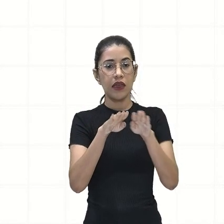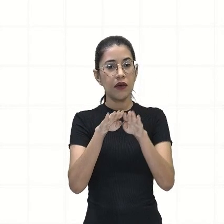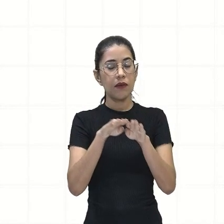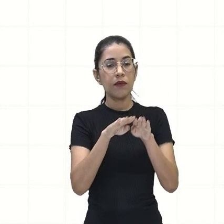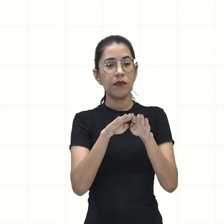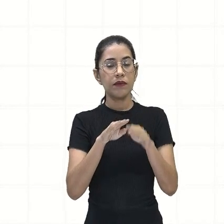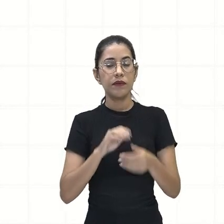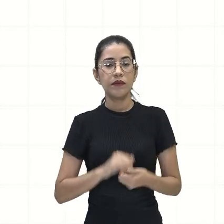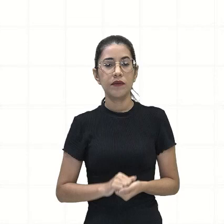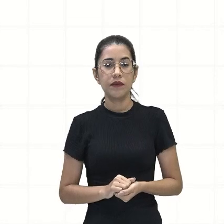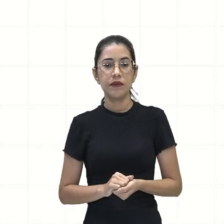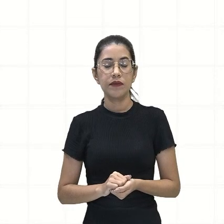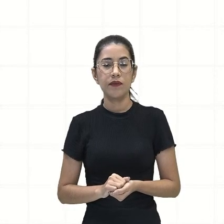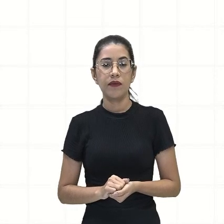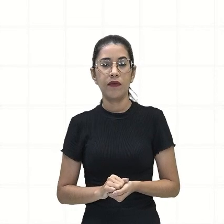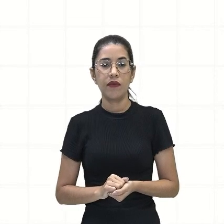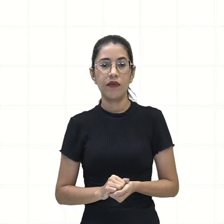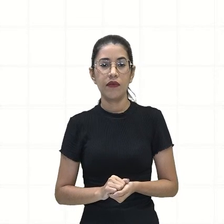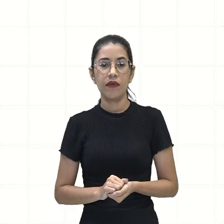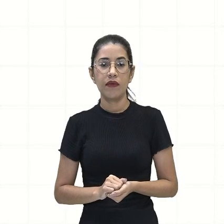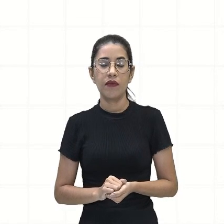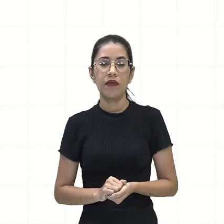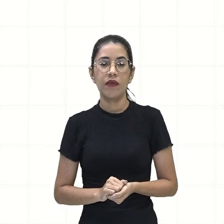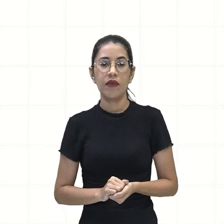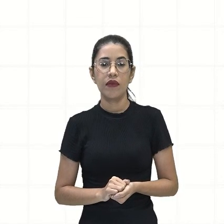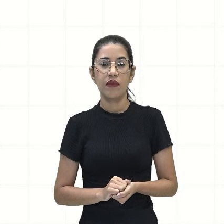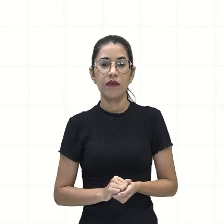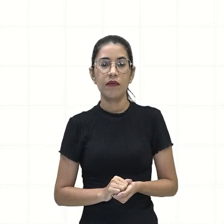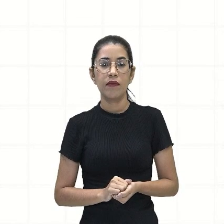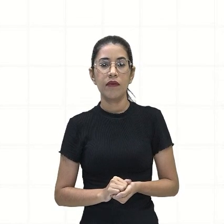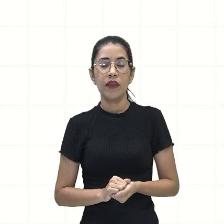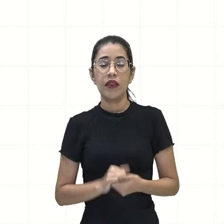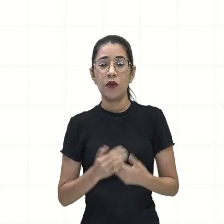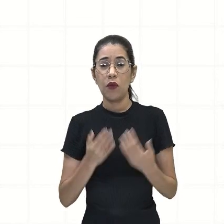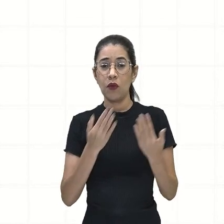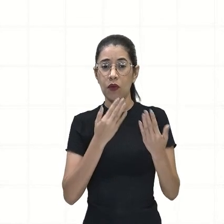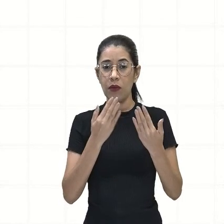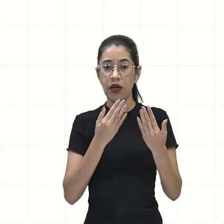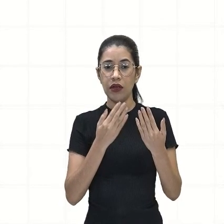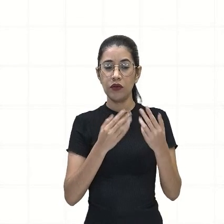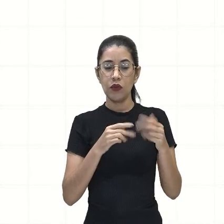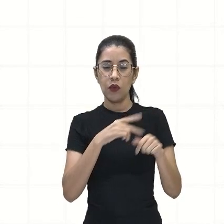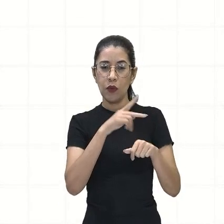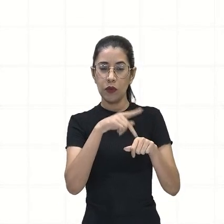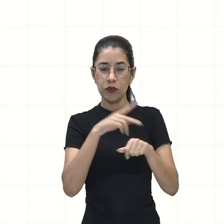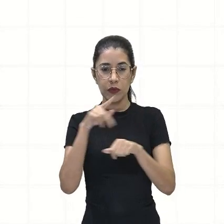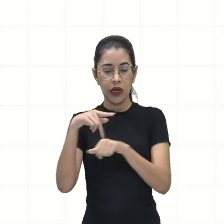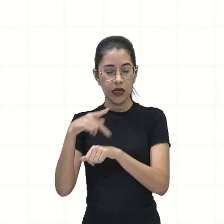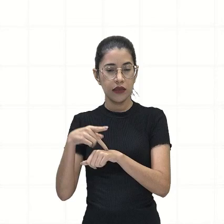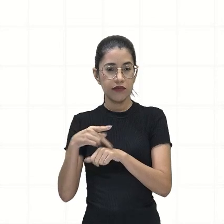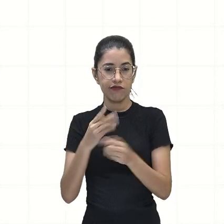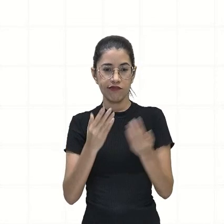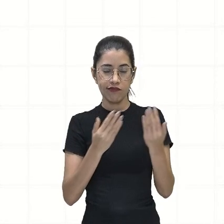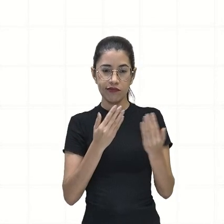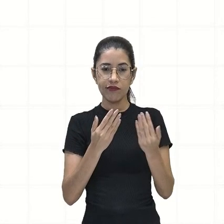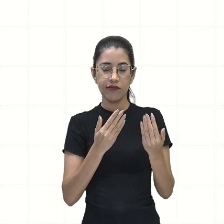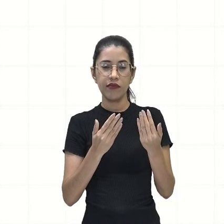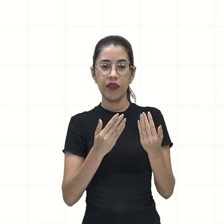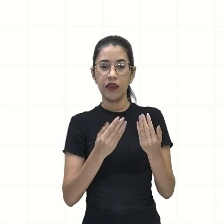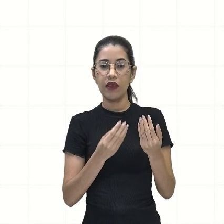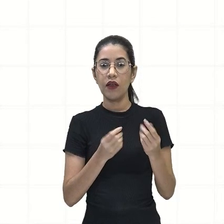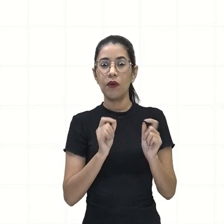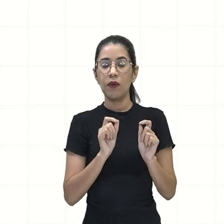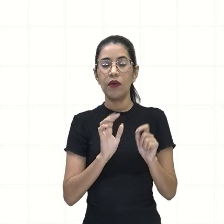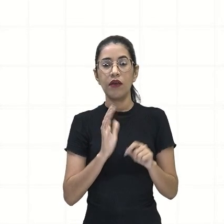aqui. Então, se eu observar aqui agora, comparando com a Turquia, já que nós estamos falando da mesma coisa,